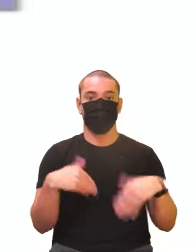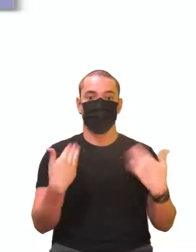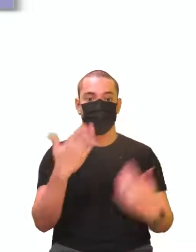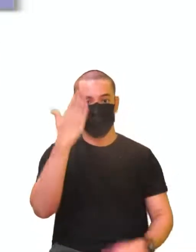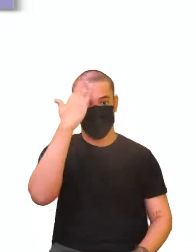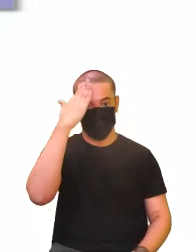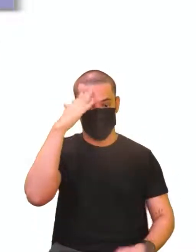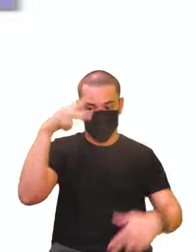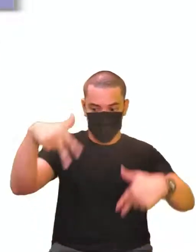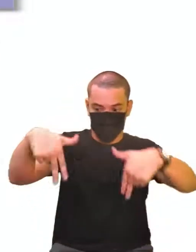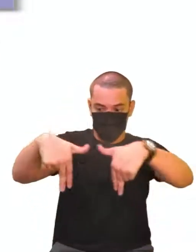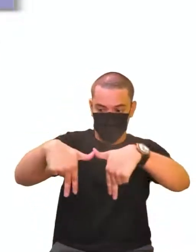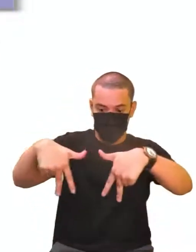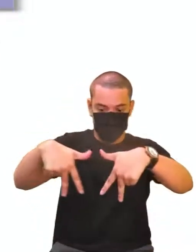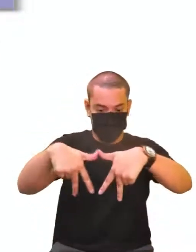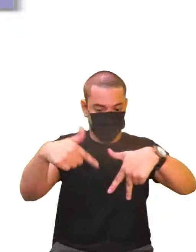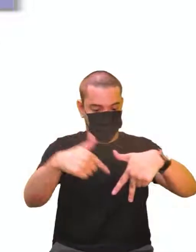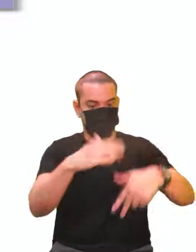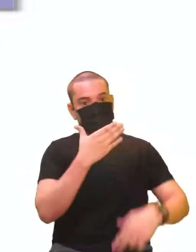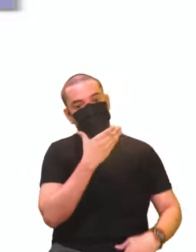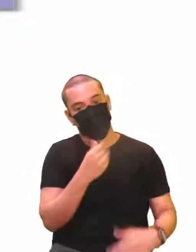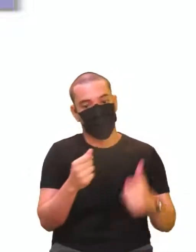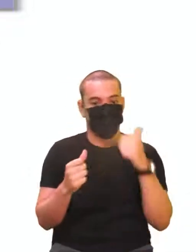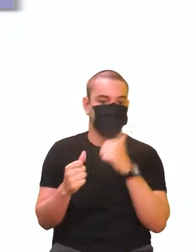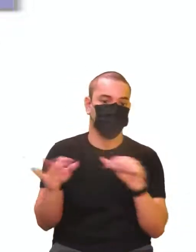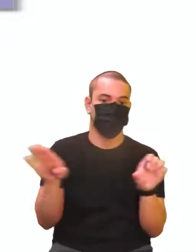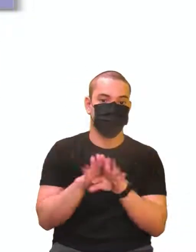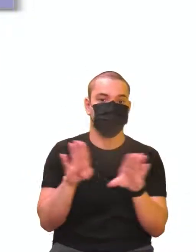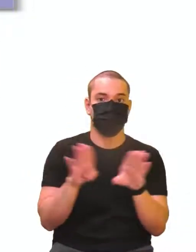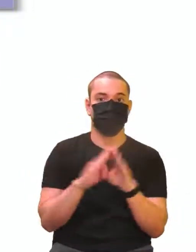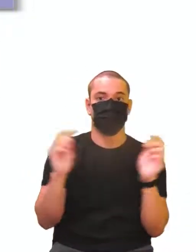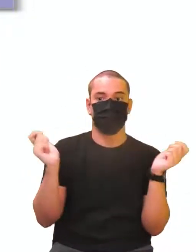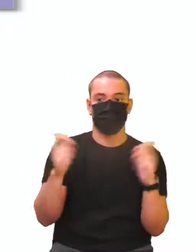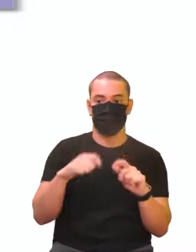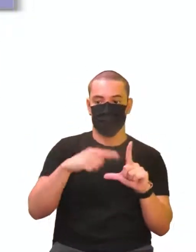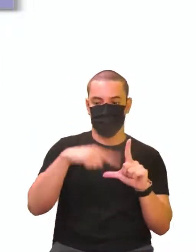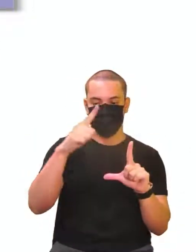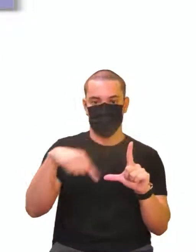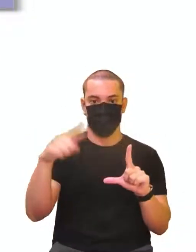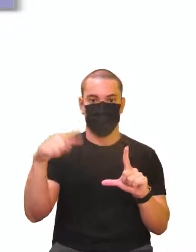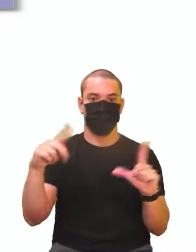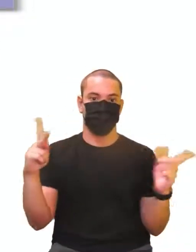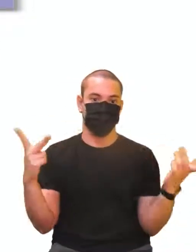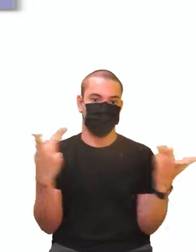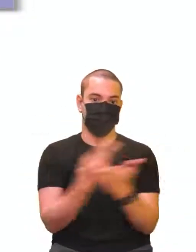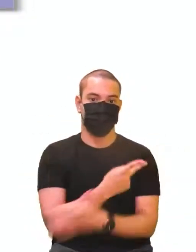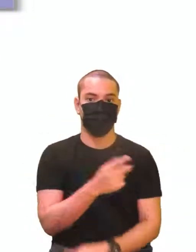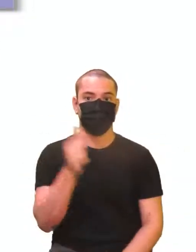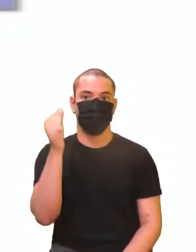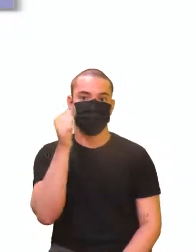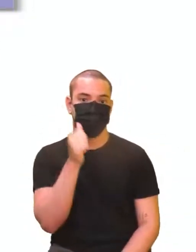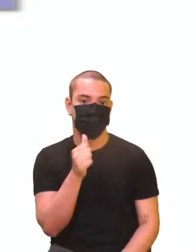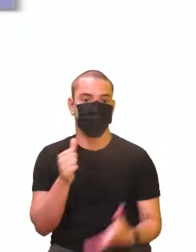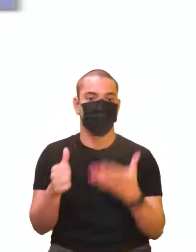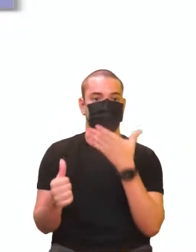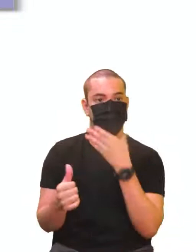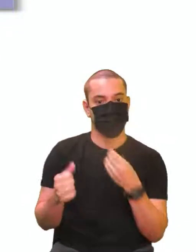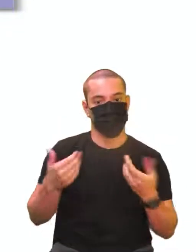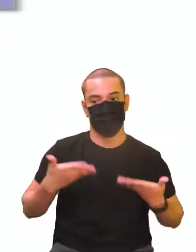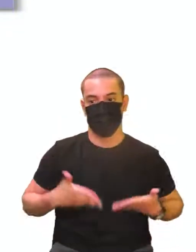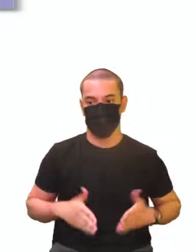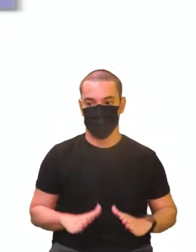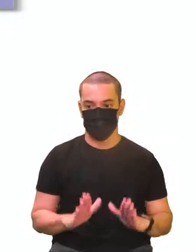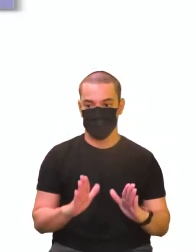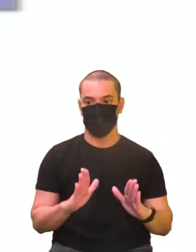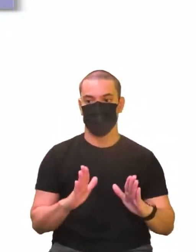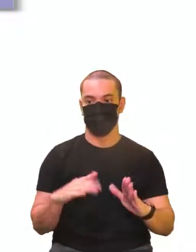Homo sapiens. A probabilidade das frequências, né, de ocorrências de meninos, meninas nascerem